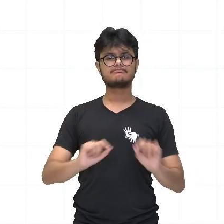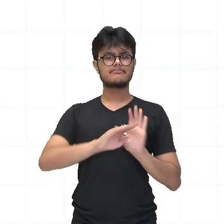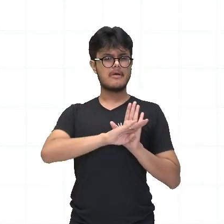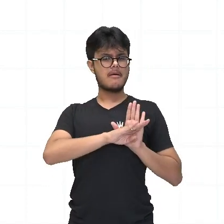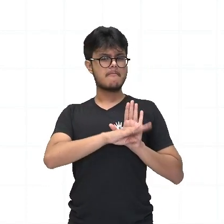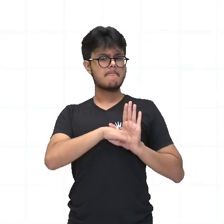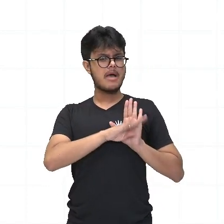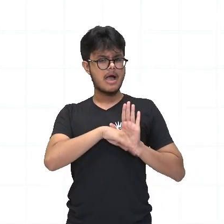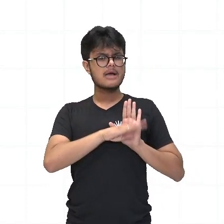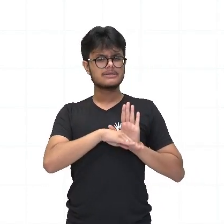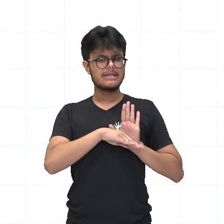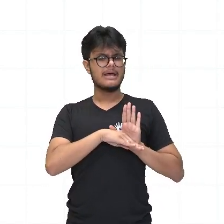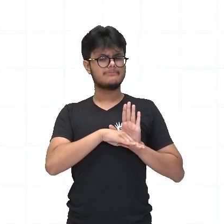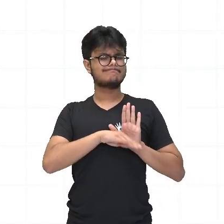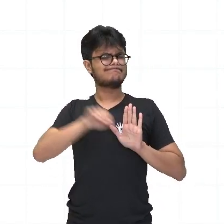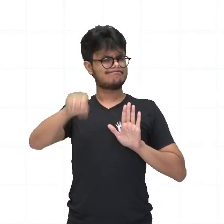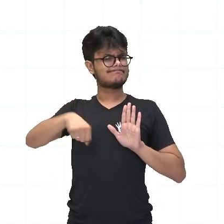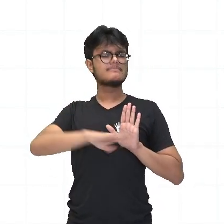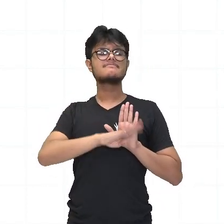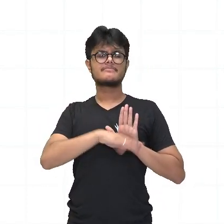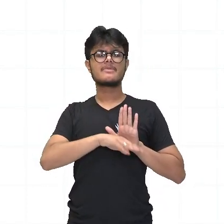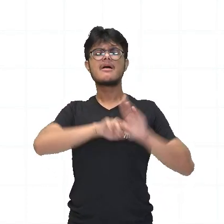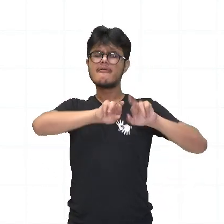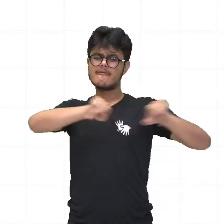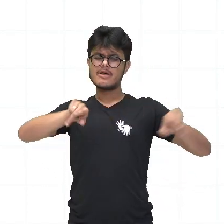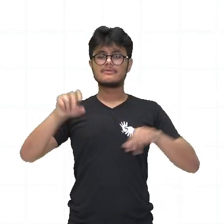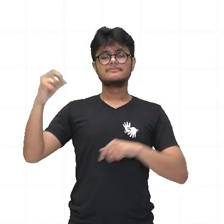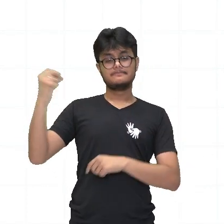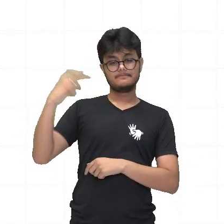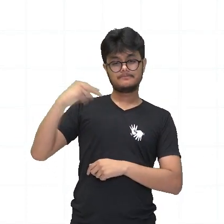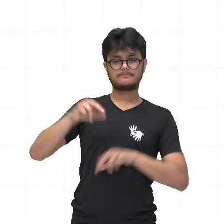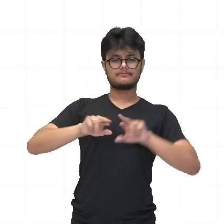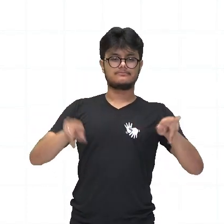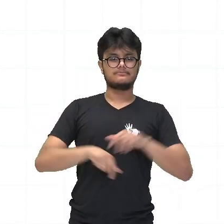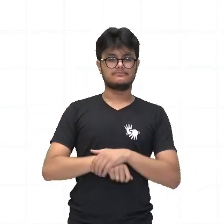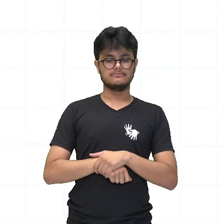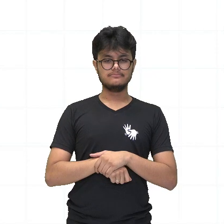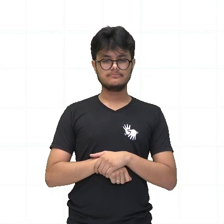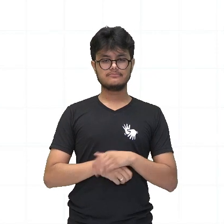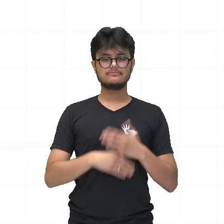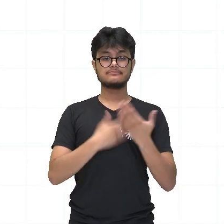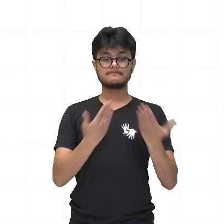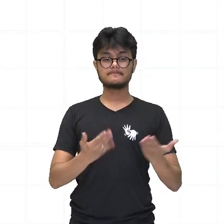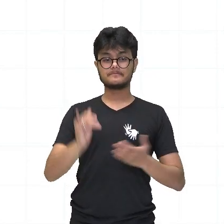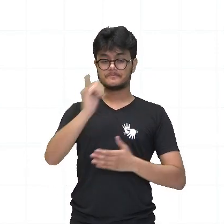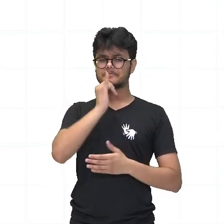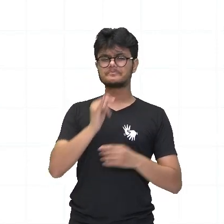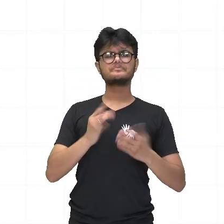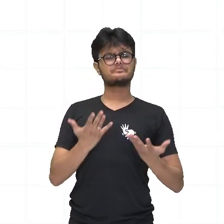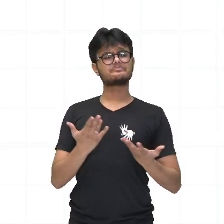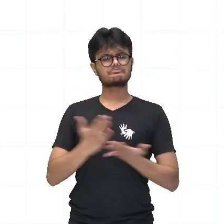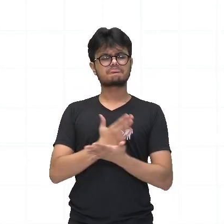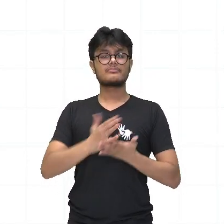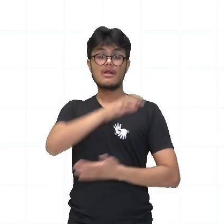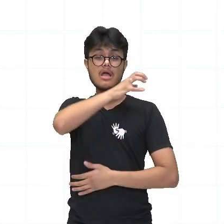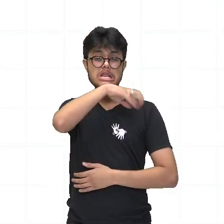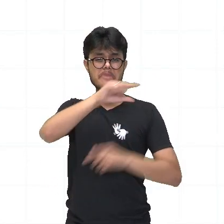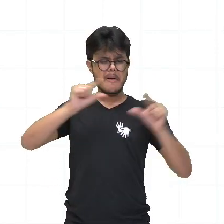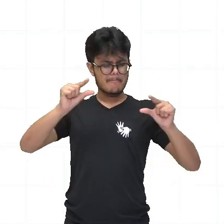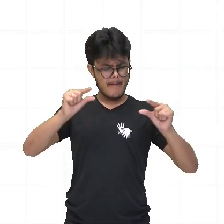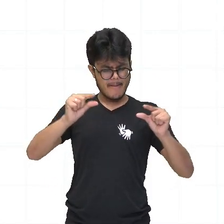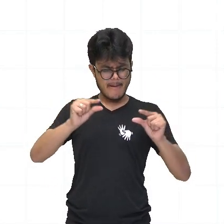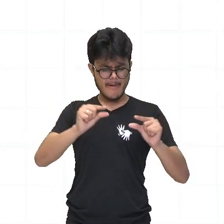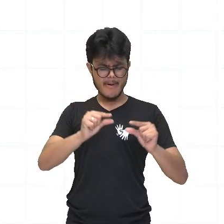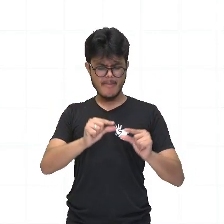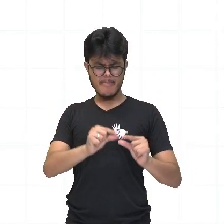ser ali bactérias, protozoários, vírus ou fungos. São seres microscópicos que a gente não consegue